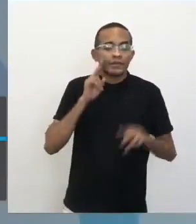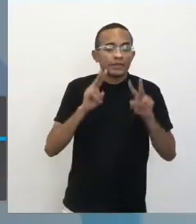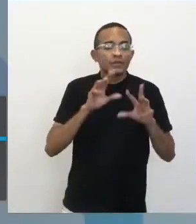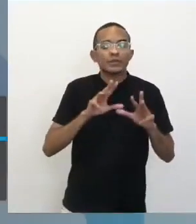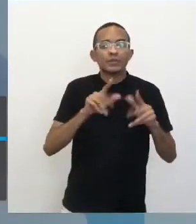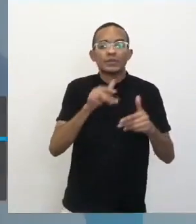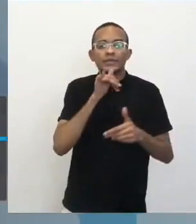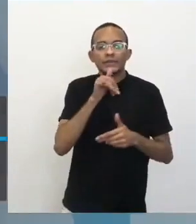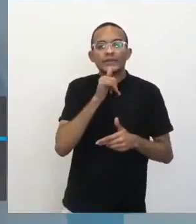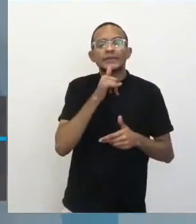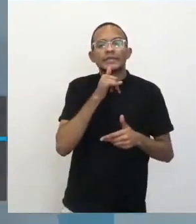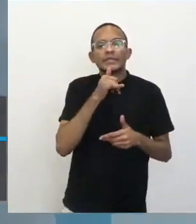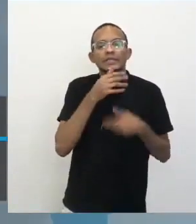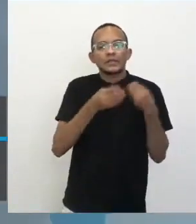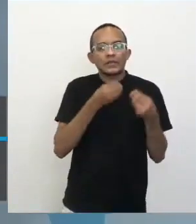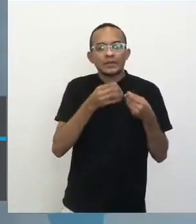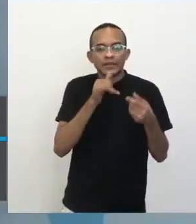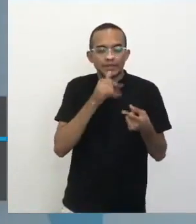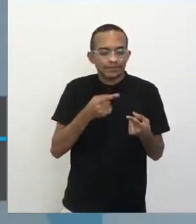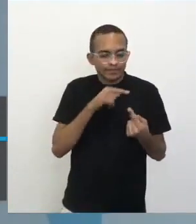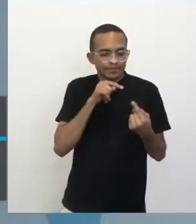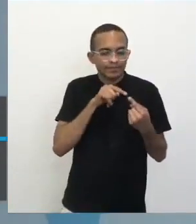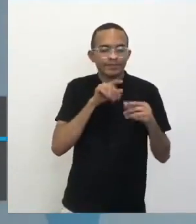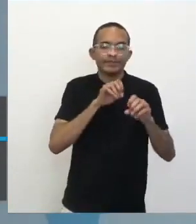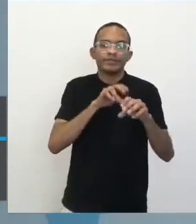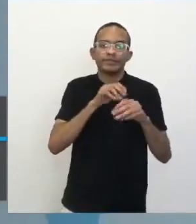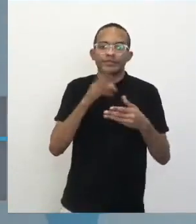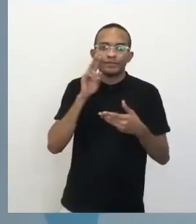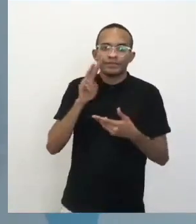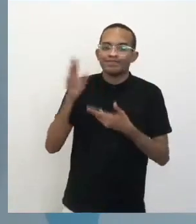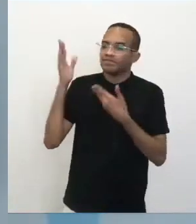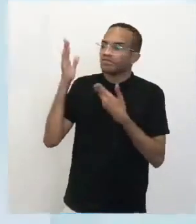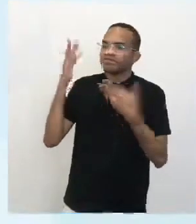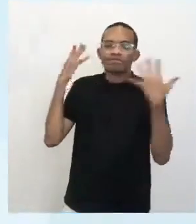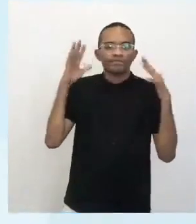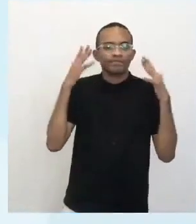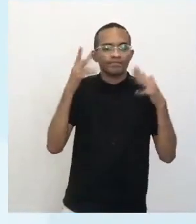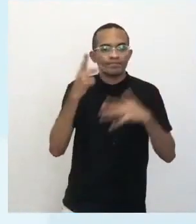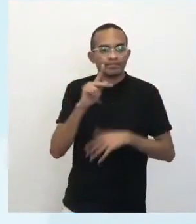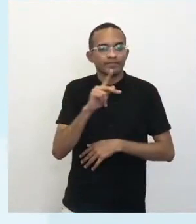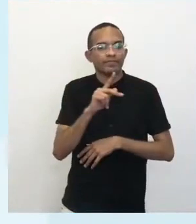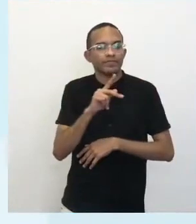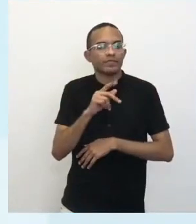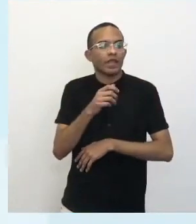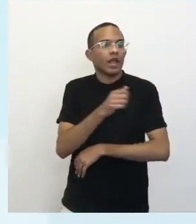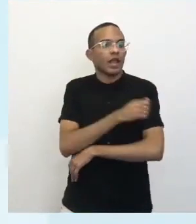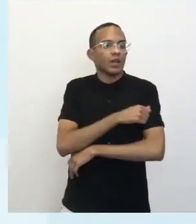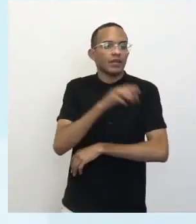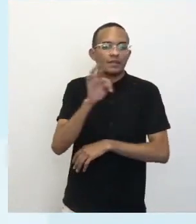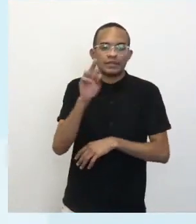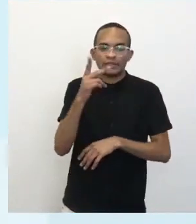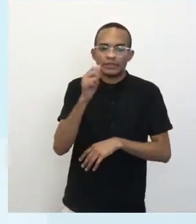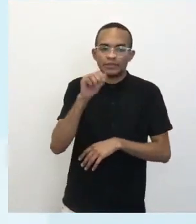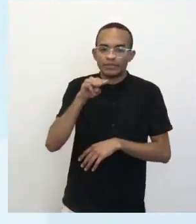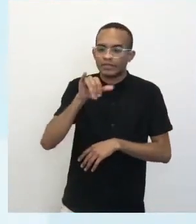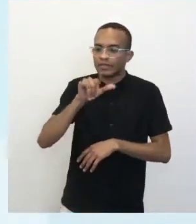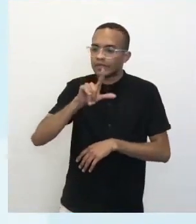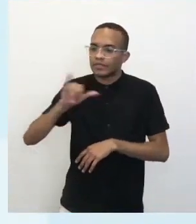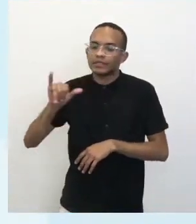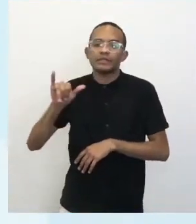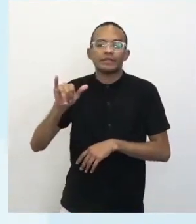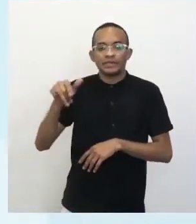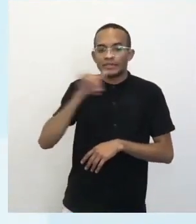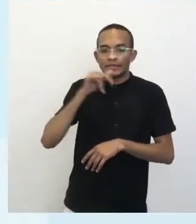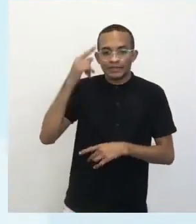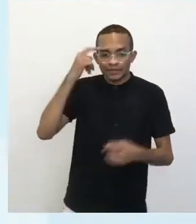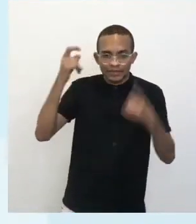todo mundo aí afiadinho, antenadinho na nossa aula. Olha só. Parabéns, aluna Tamile, né? Eu até tinha citado aqui ela novamente, né? As ideias para o